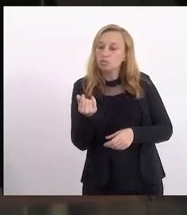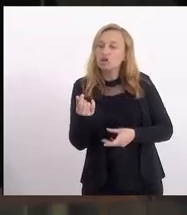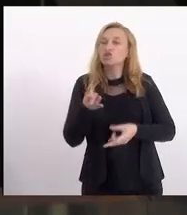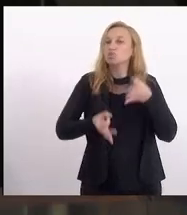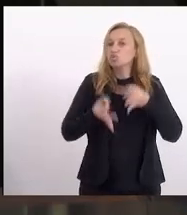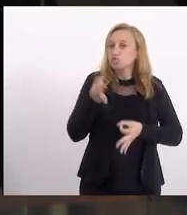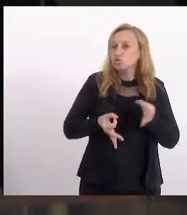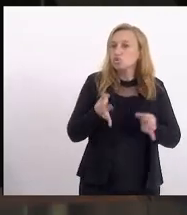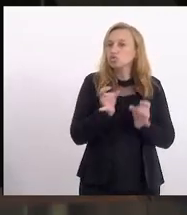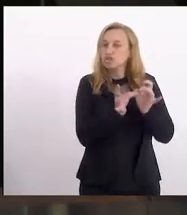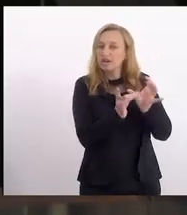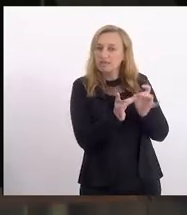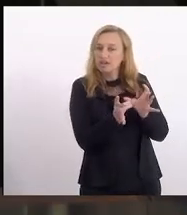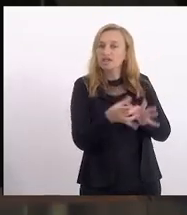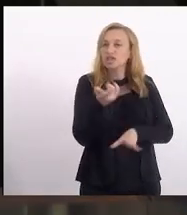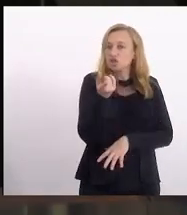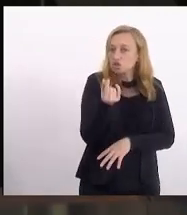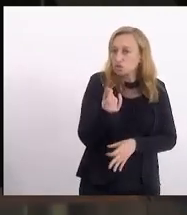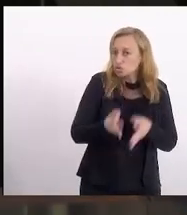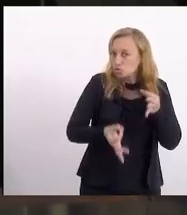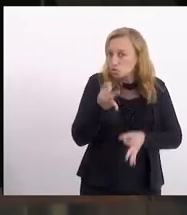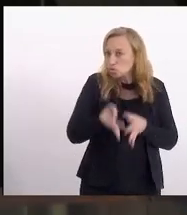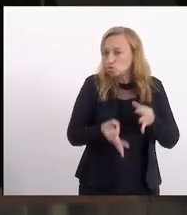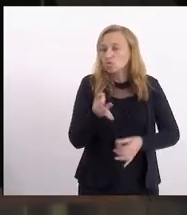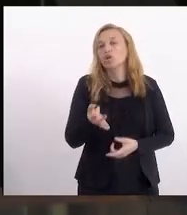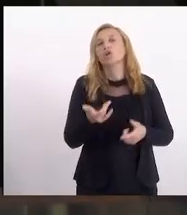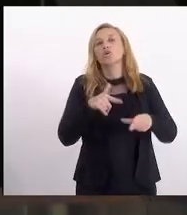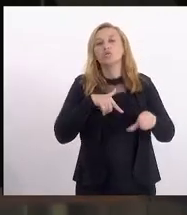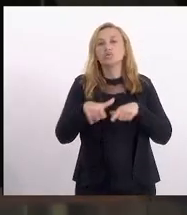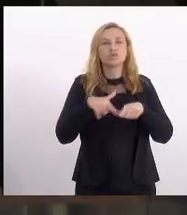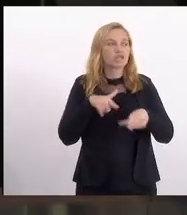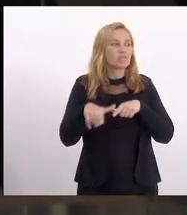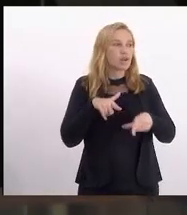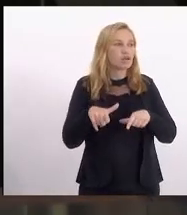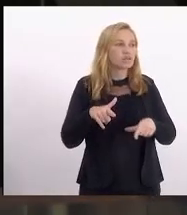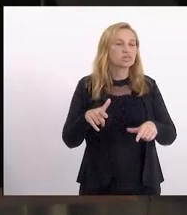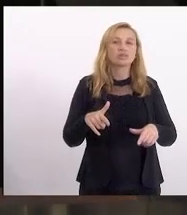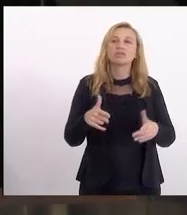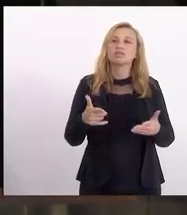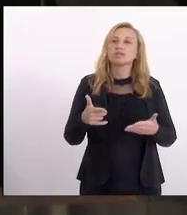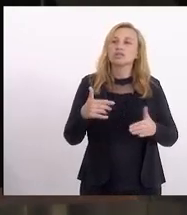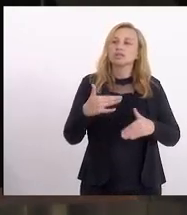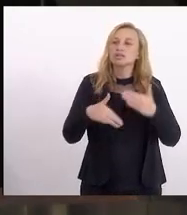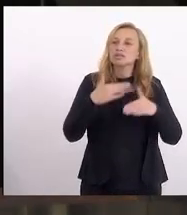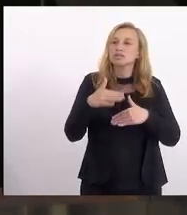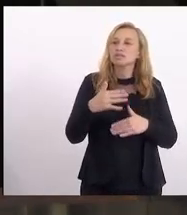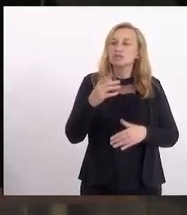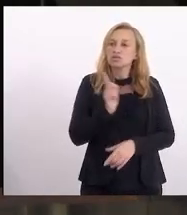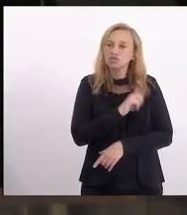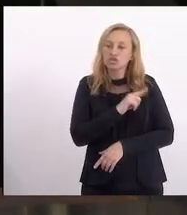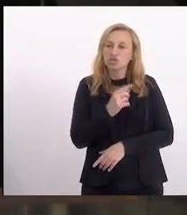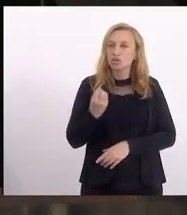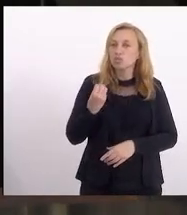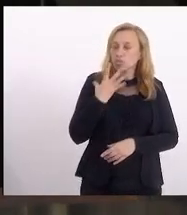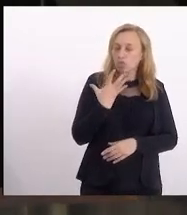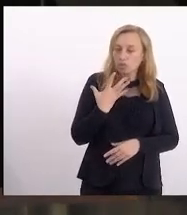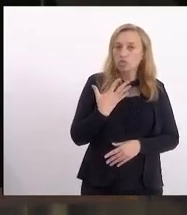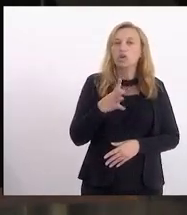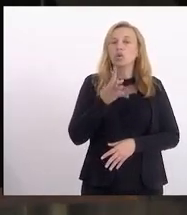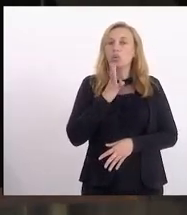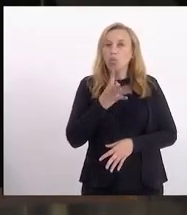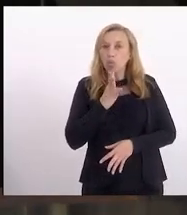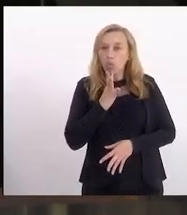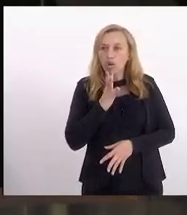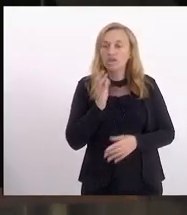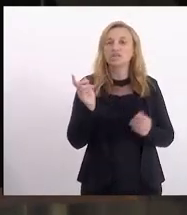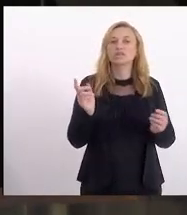comércio justo, o trabalho que emancipa o trabalhador, é um trabalho autogestionário em que o trabalhador reconhece e se